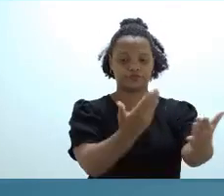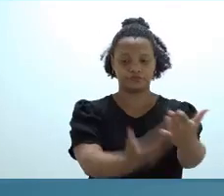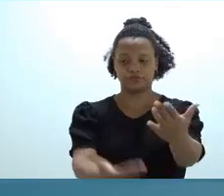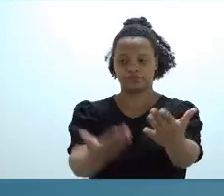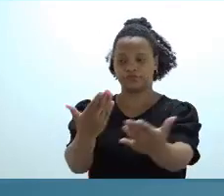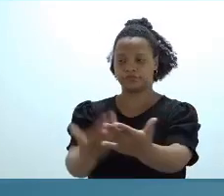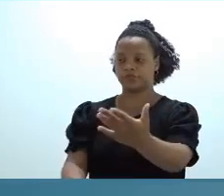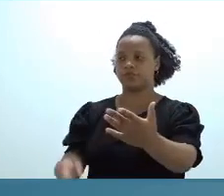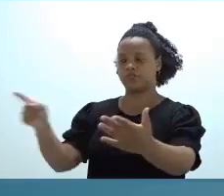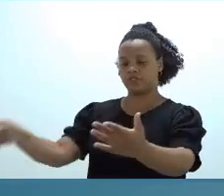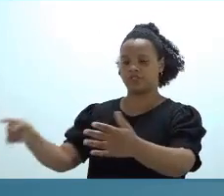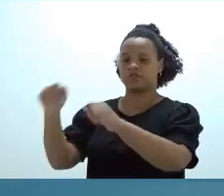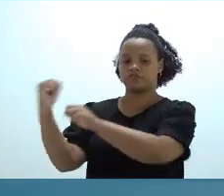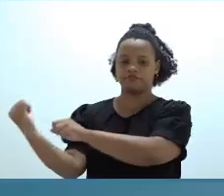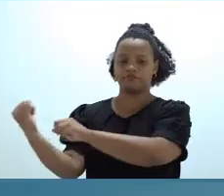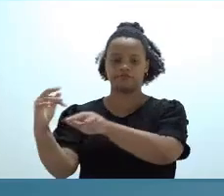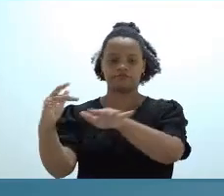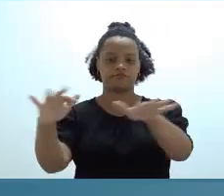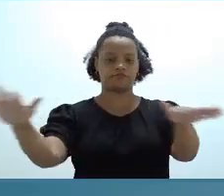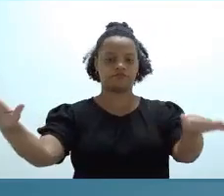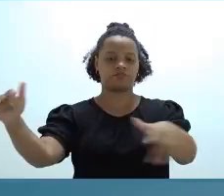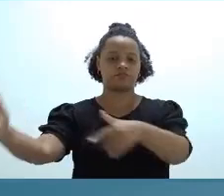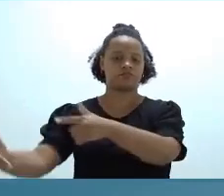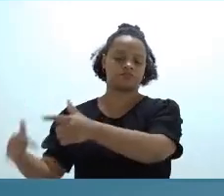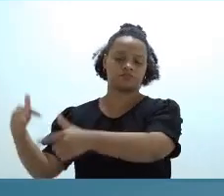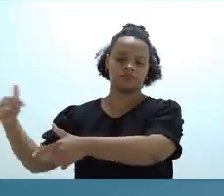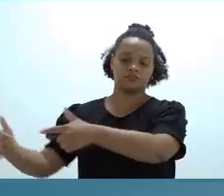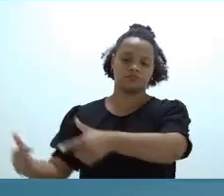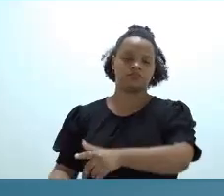da função ou serviço que presta, fecha aspas.